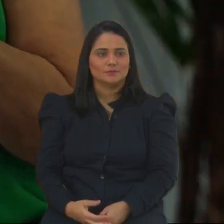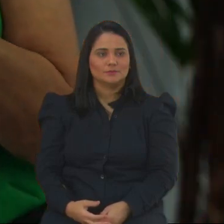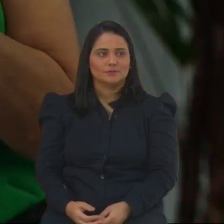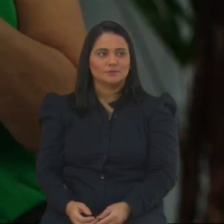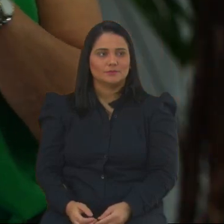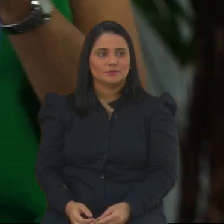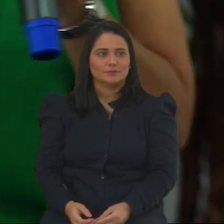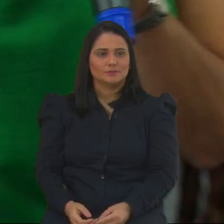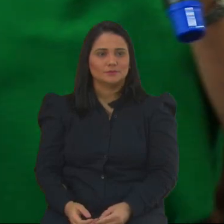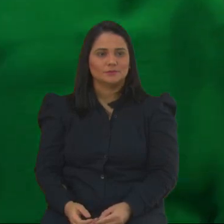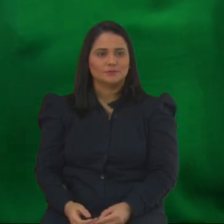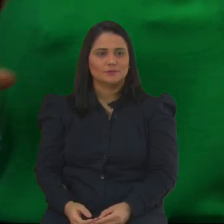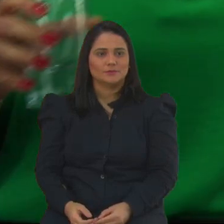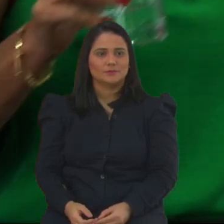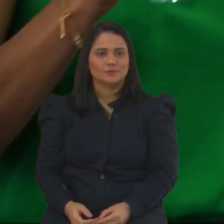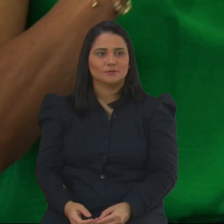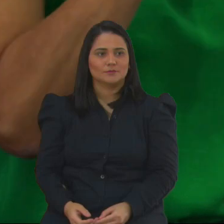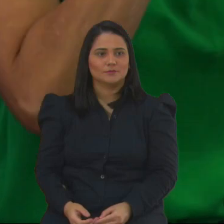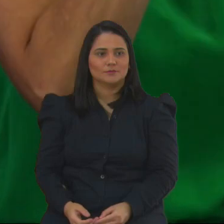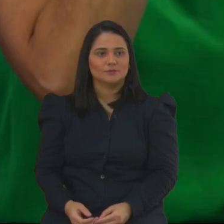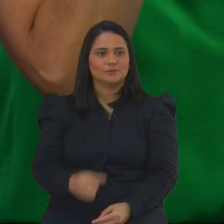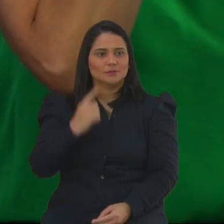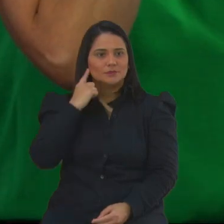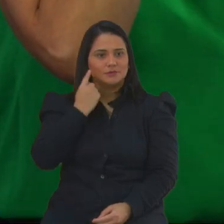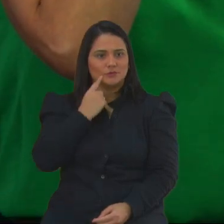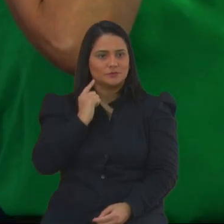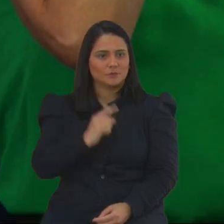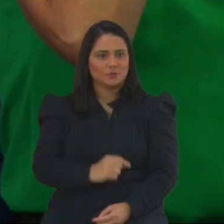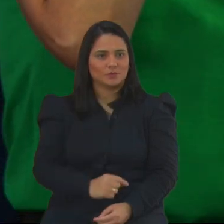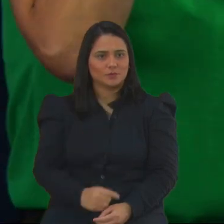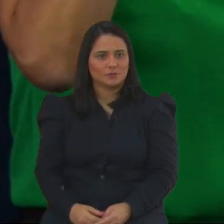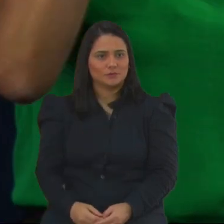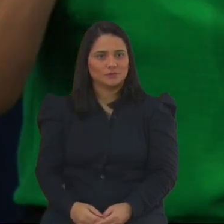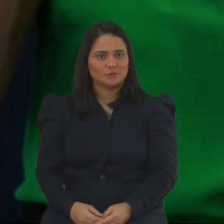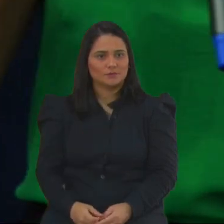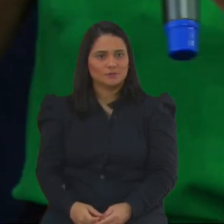4, 3,